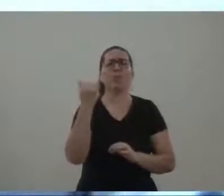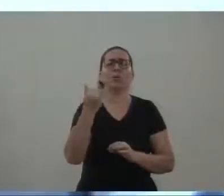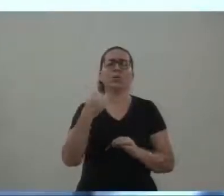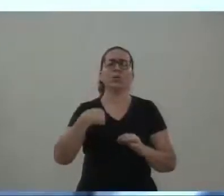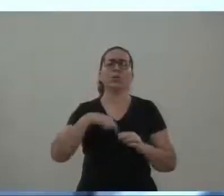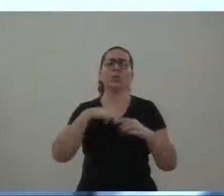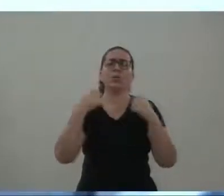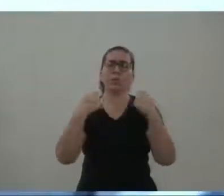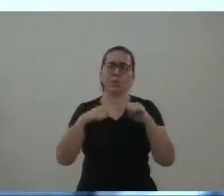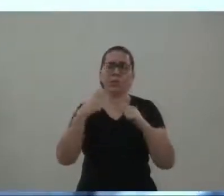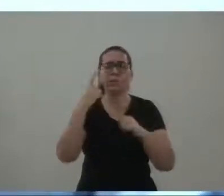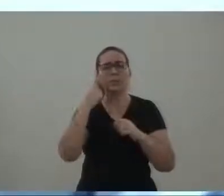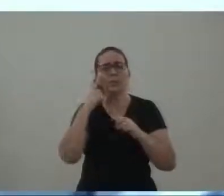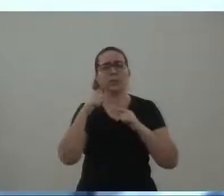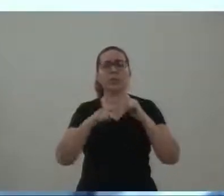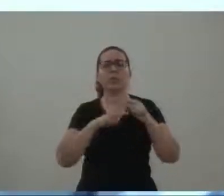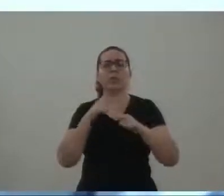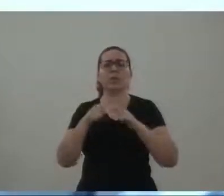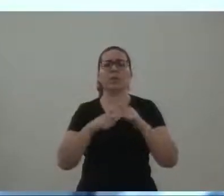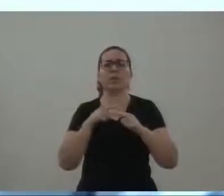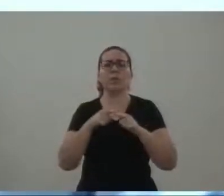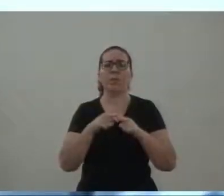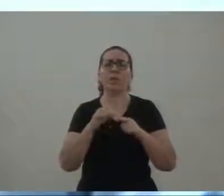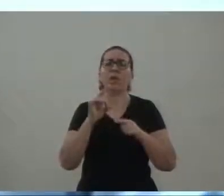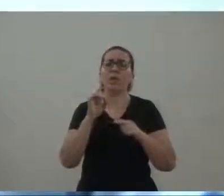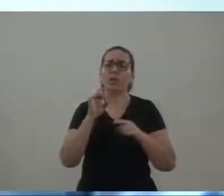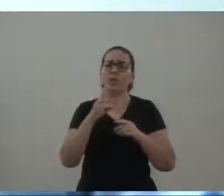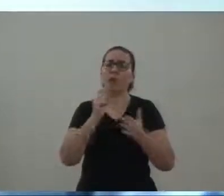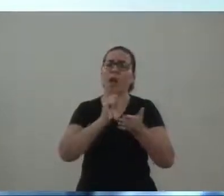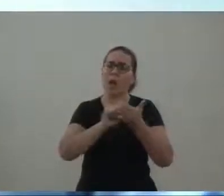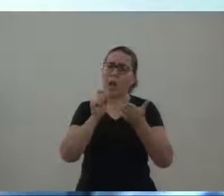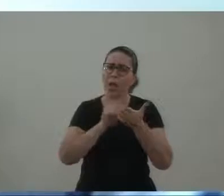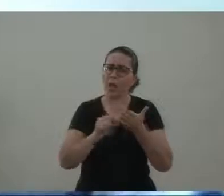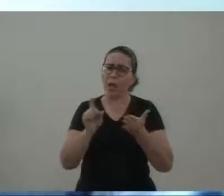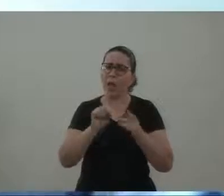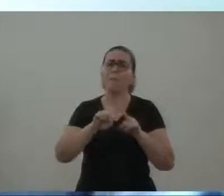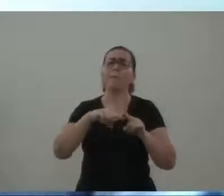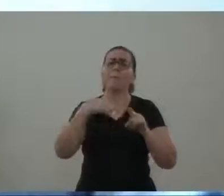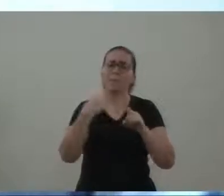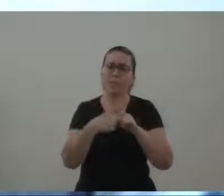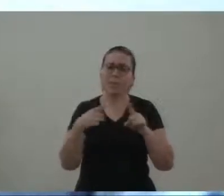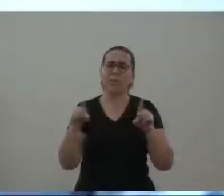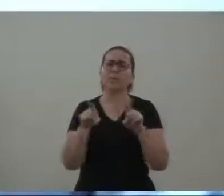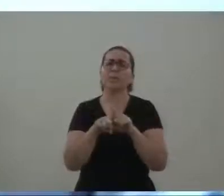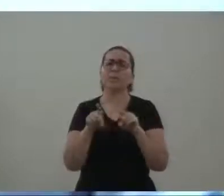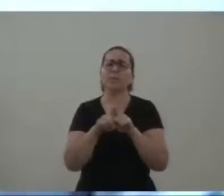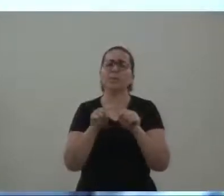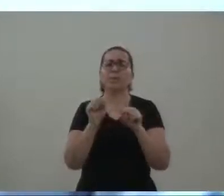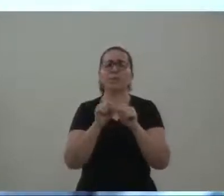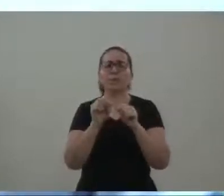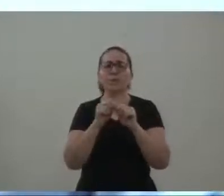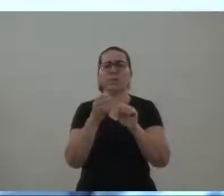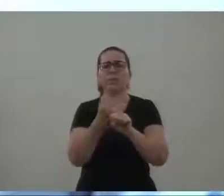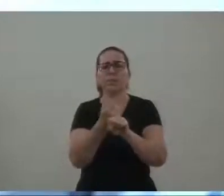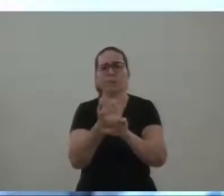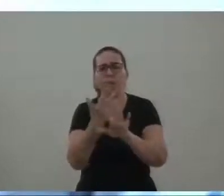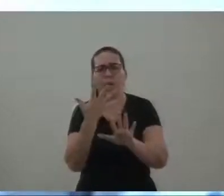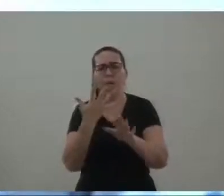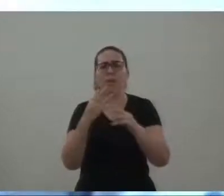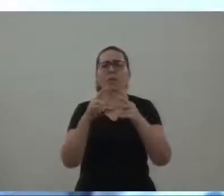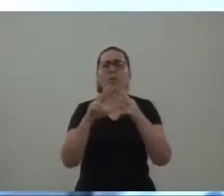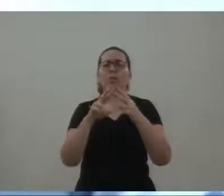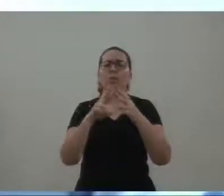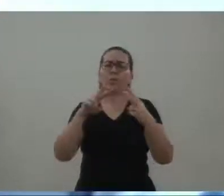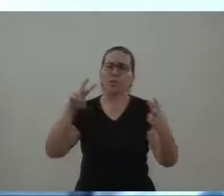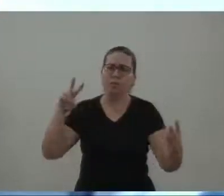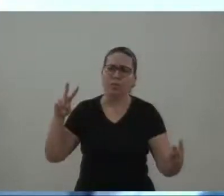tenha realmente um trabalho não só de mandar as lições, mas por que não fazer as videoaulas, né, enviar, a gente tem meios para